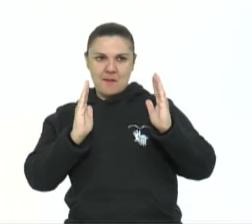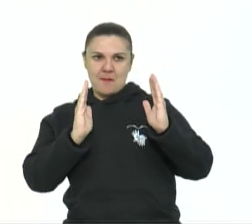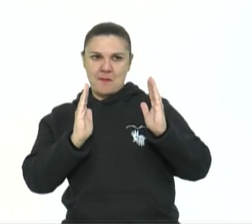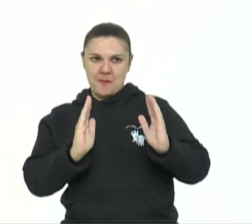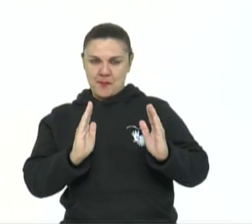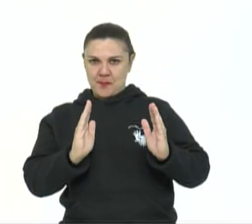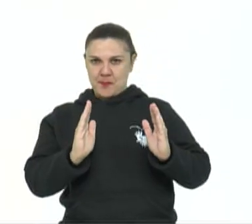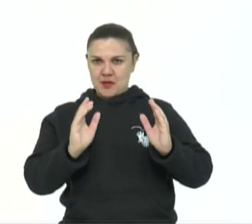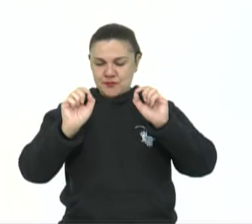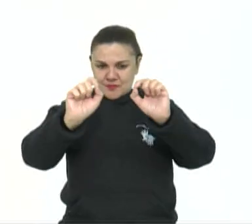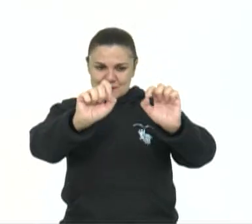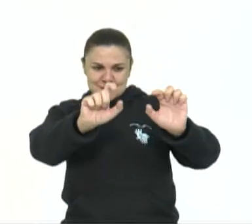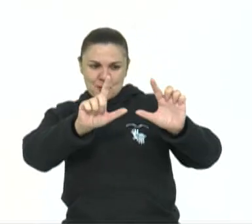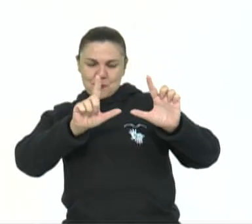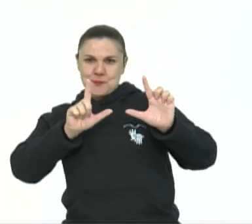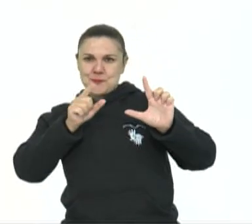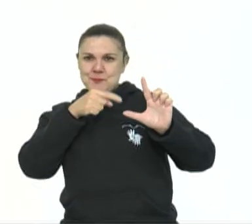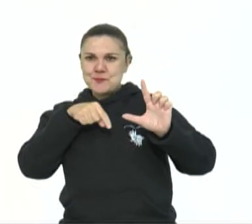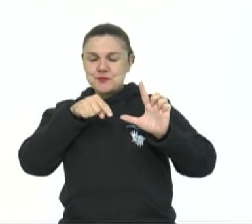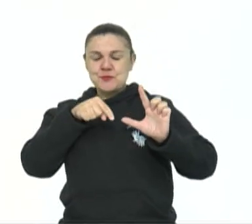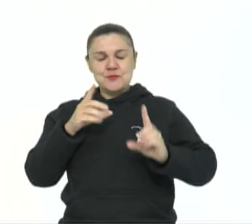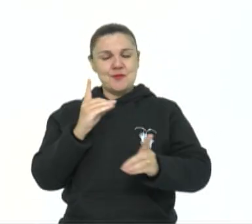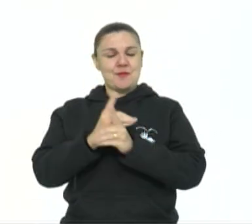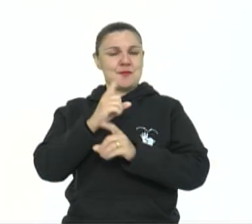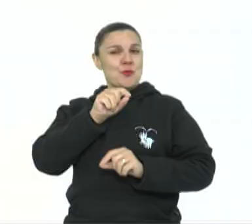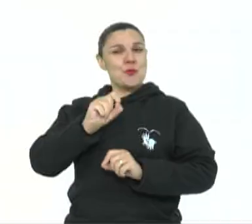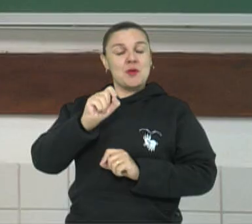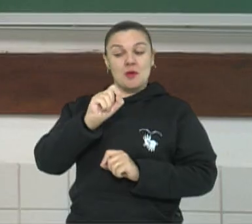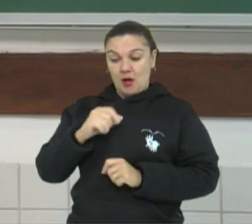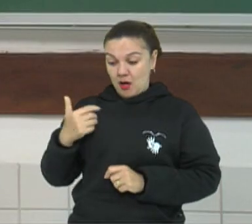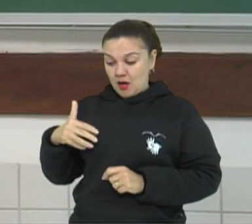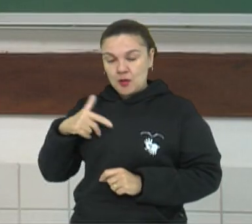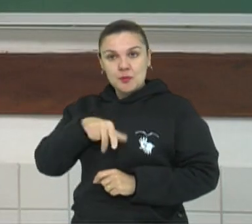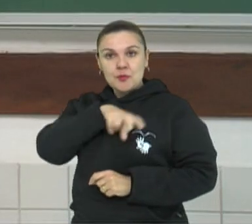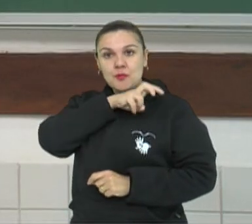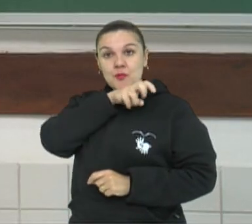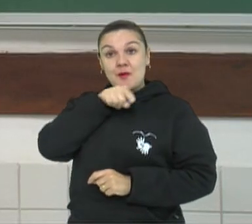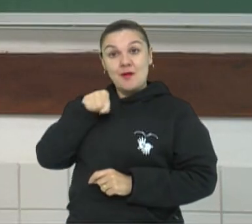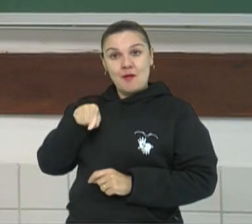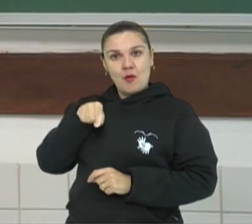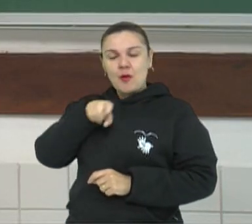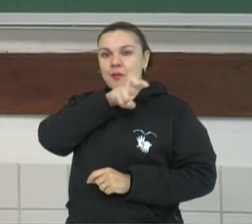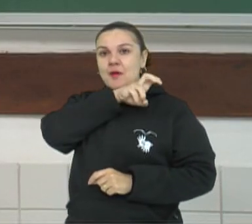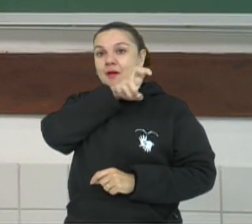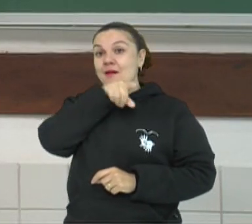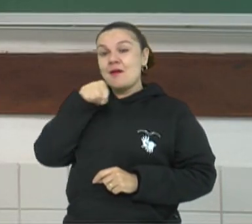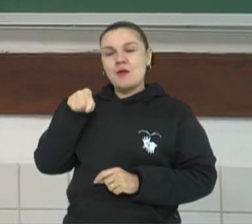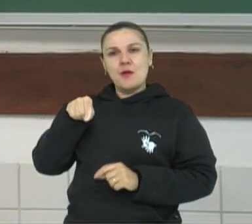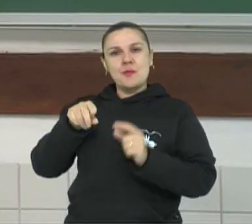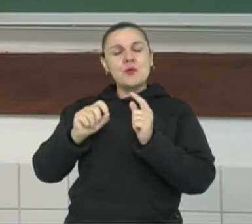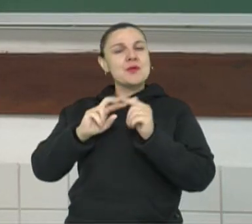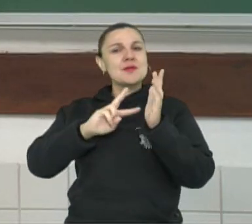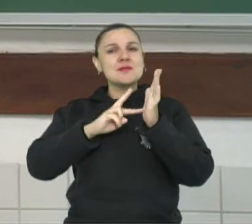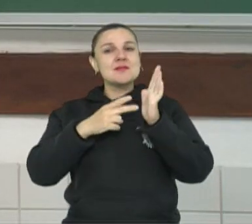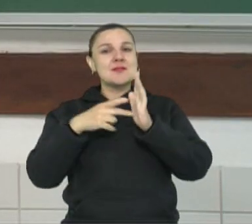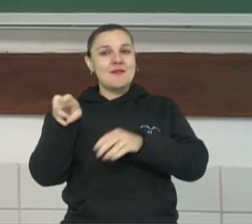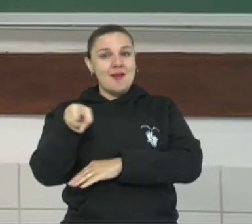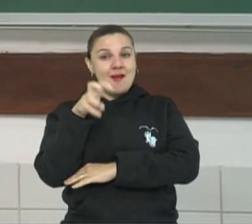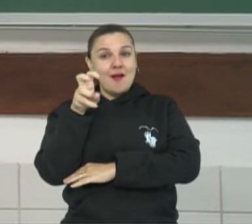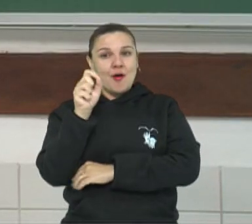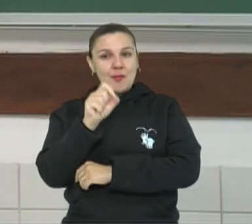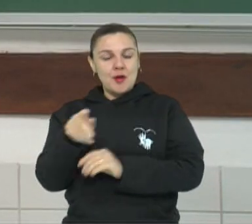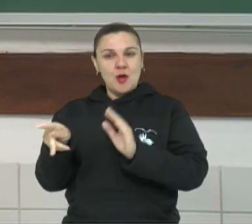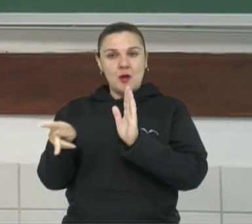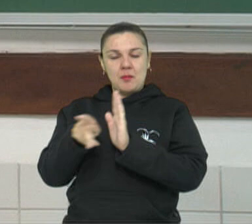inferior, quando você der um zoom, você vai perceber uma serpente. E, para quem não sabe, a serpente, ela representa, né,